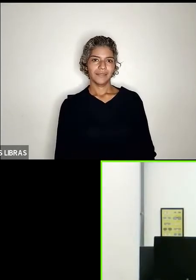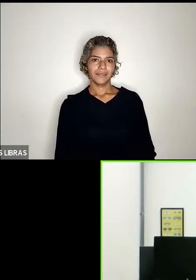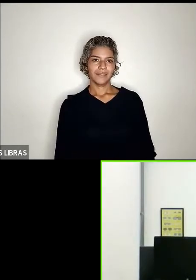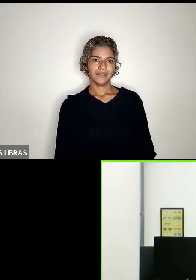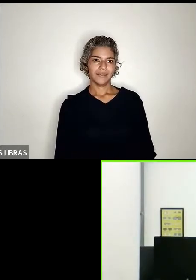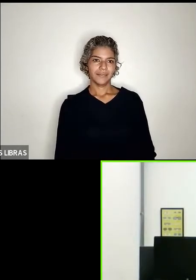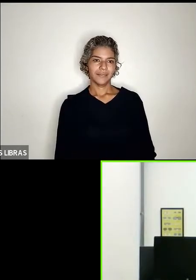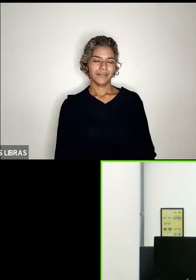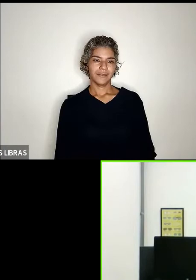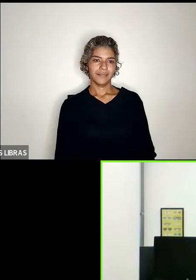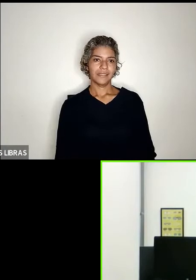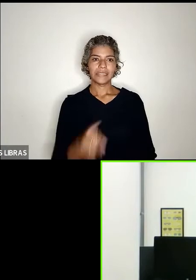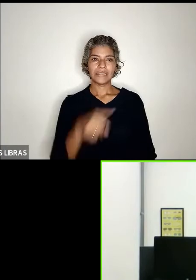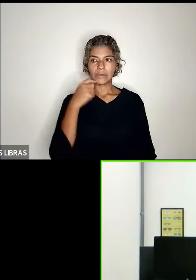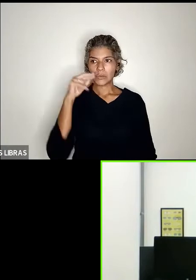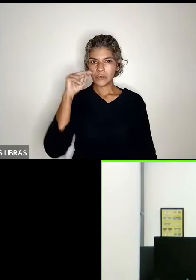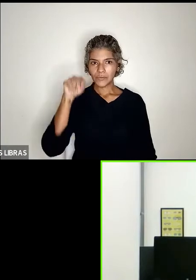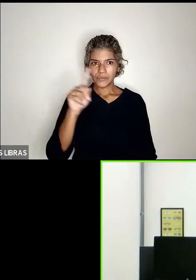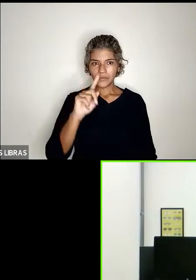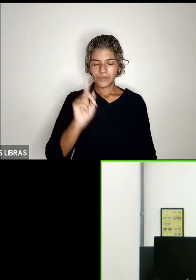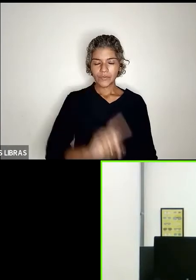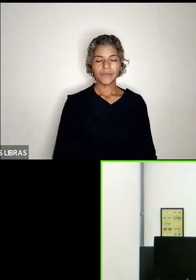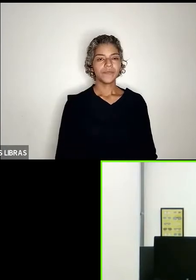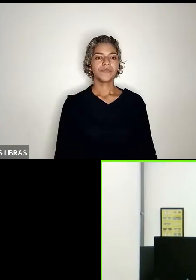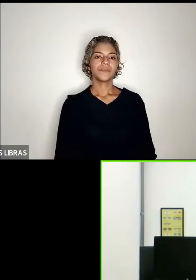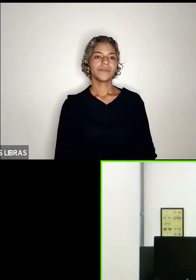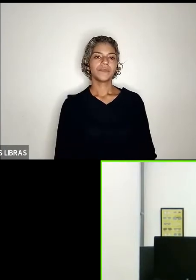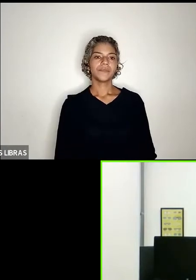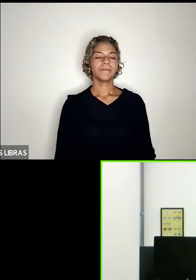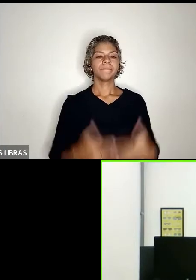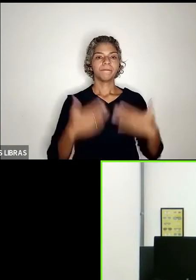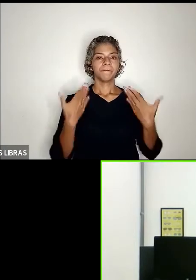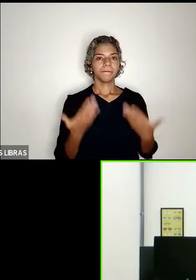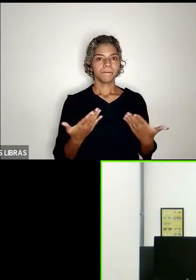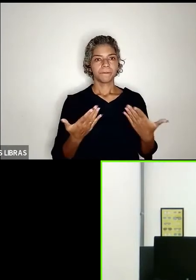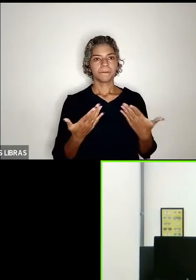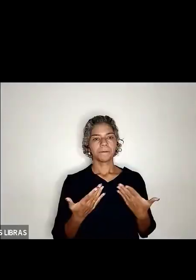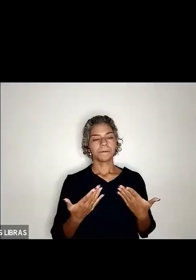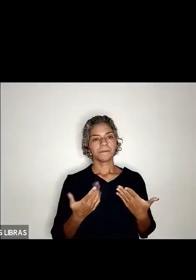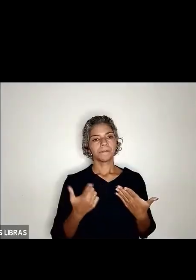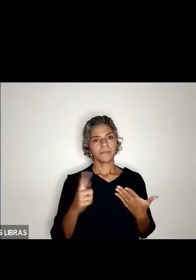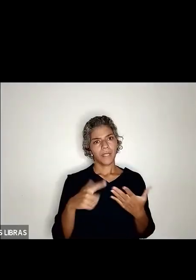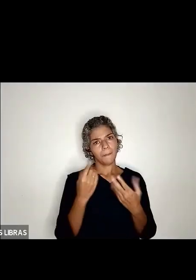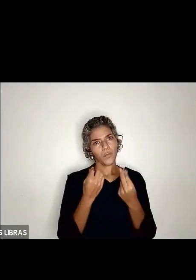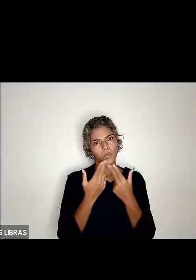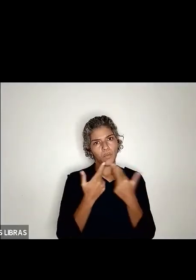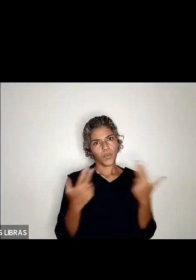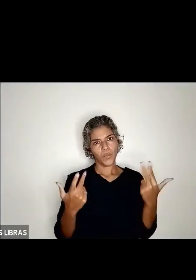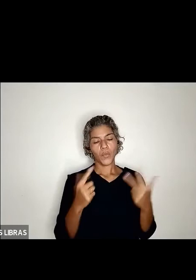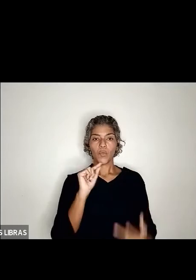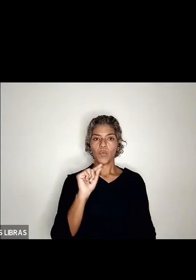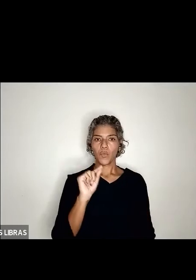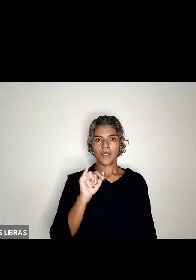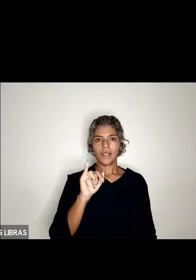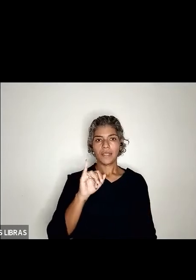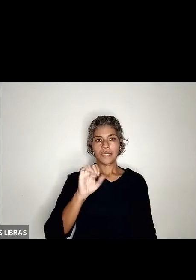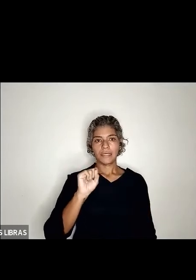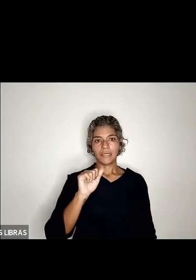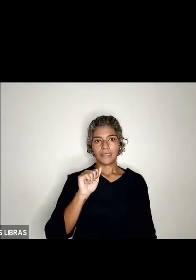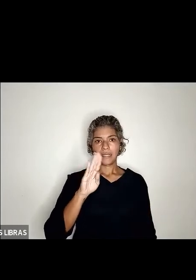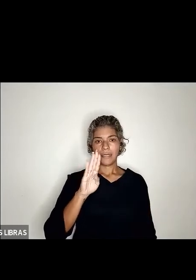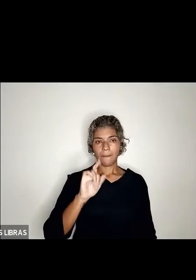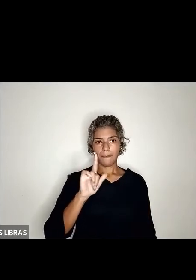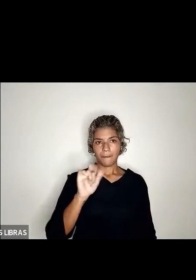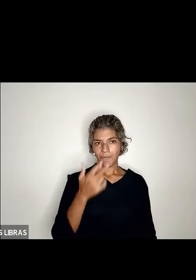conseguindo ver, pode deixar, beleza. Não, então, muitas questões, né? Mas Isabela colocou uma questão que você trouxe, né, lá no chat